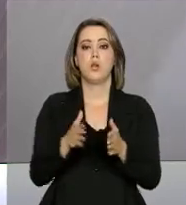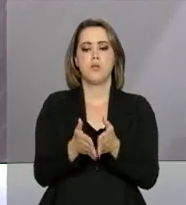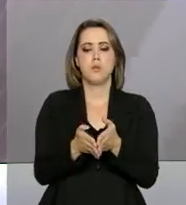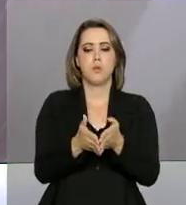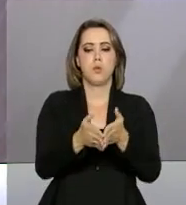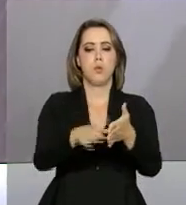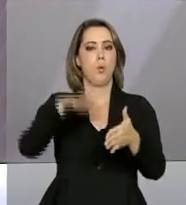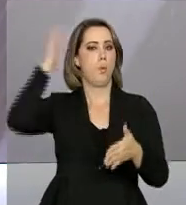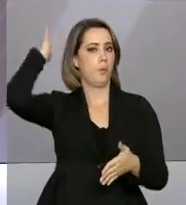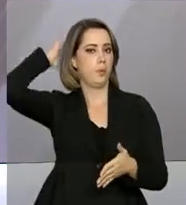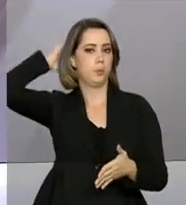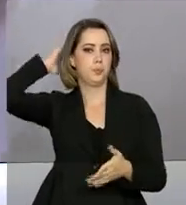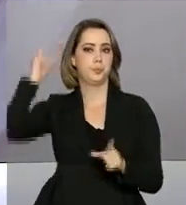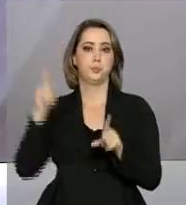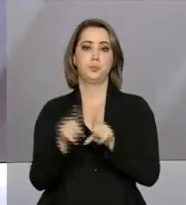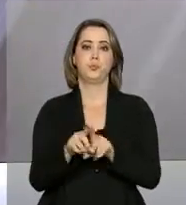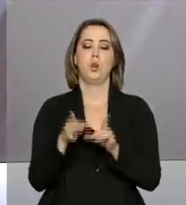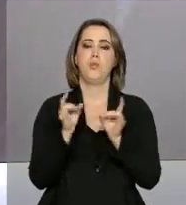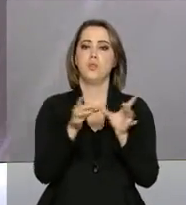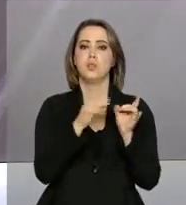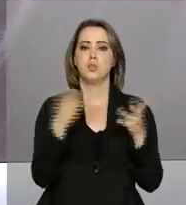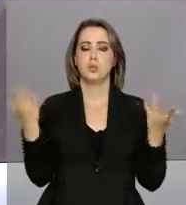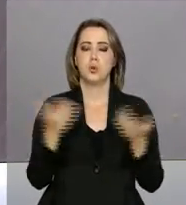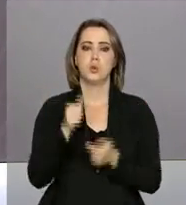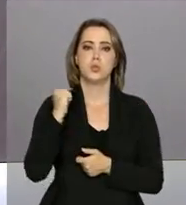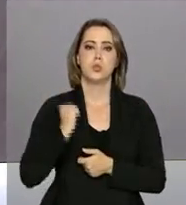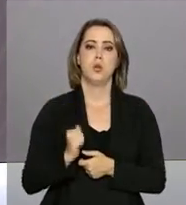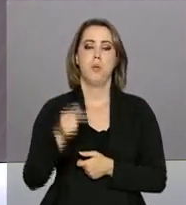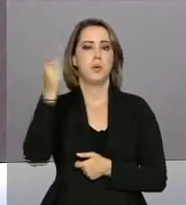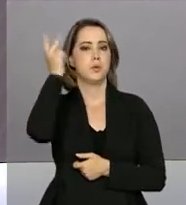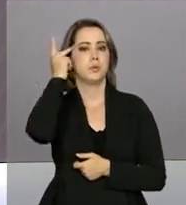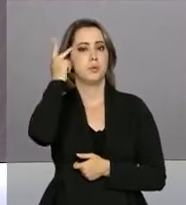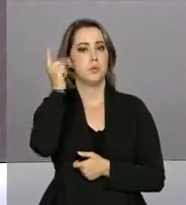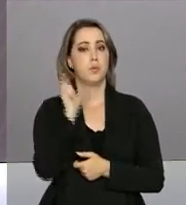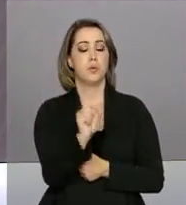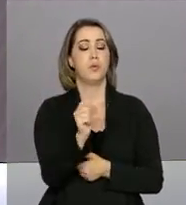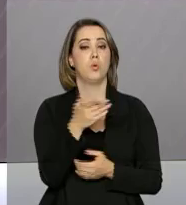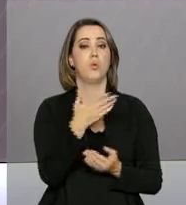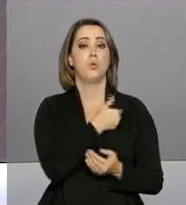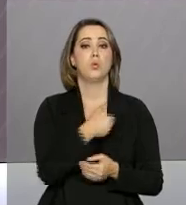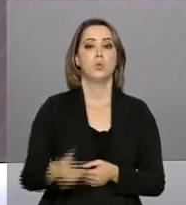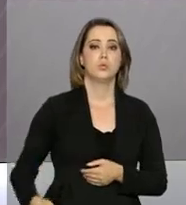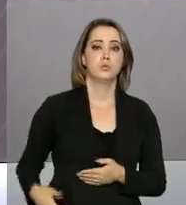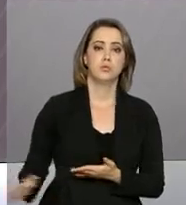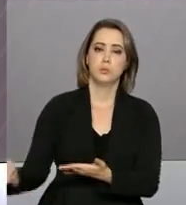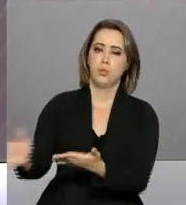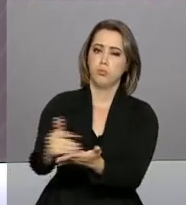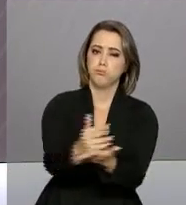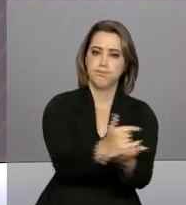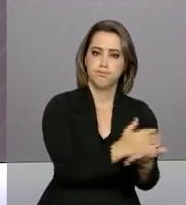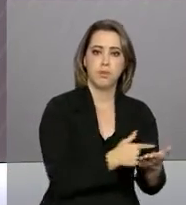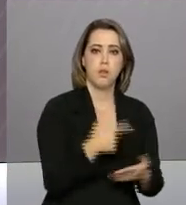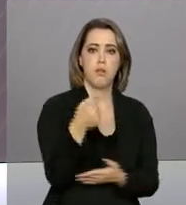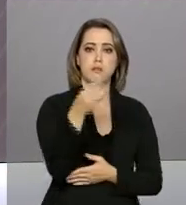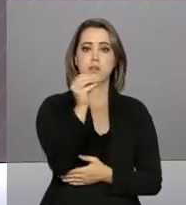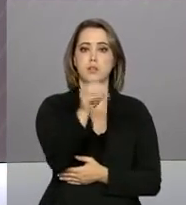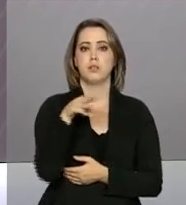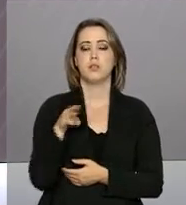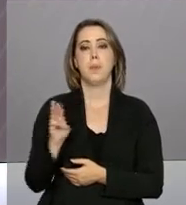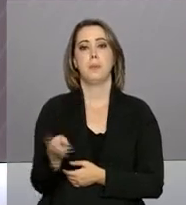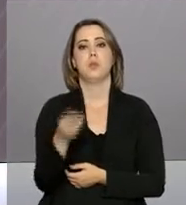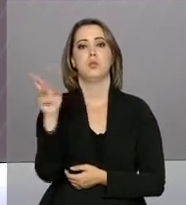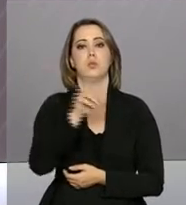pará foram leiloadas hoje na bovespa a bolsa de valores de são paulo ano deve arrecadar cerca de 70 milhões de